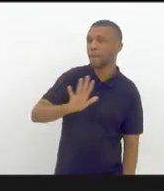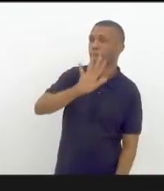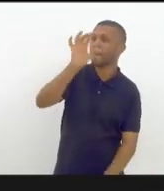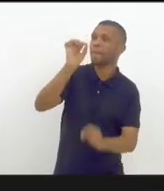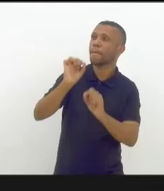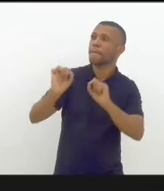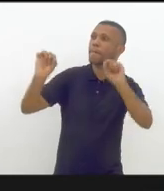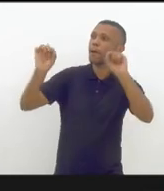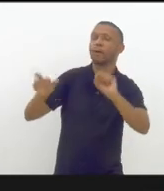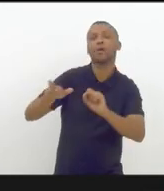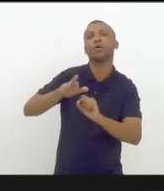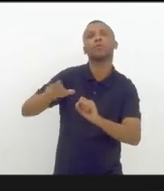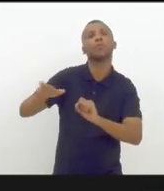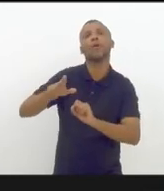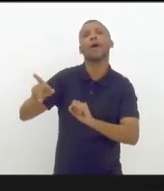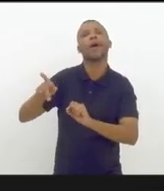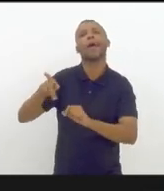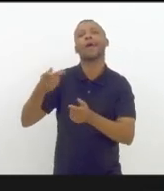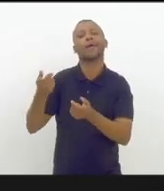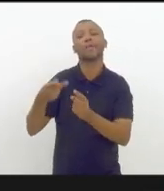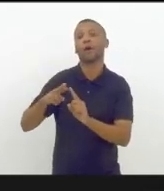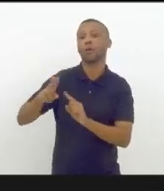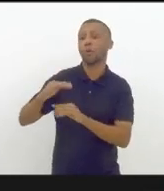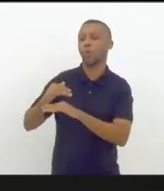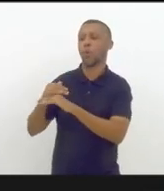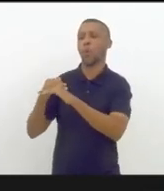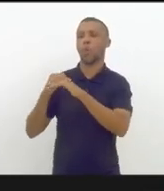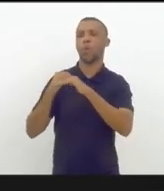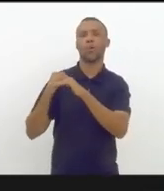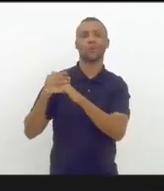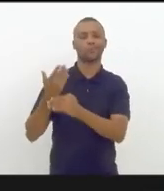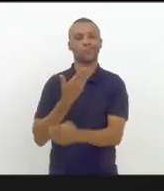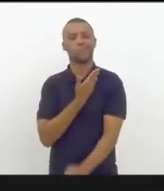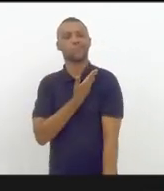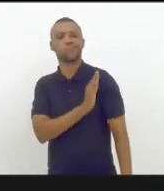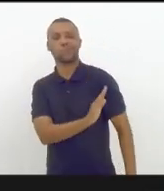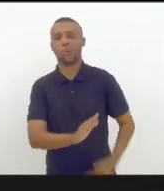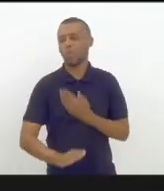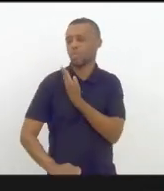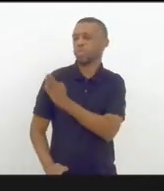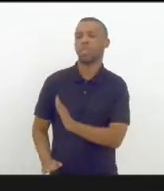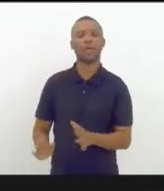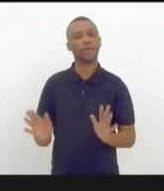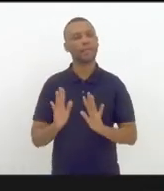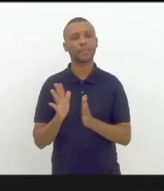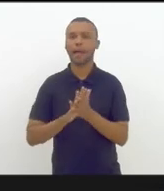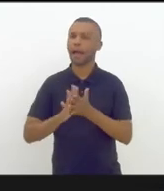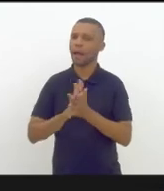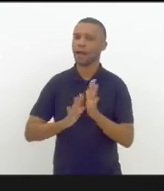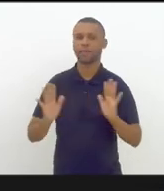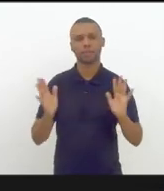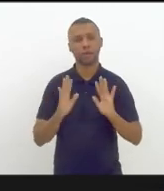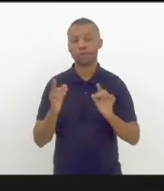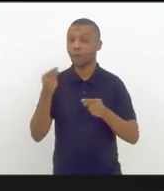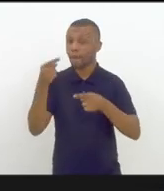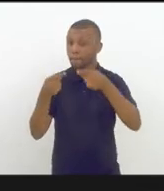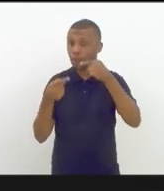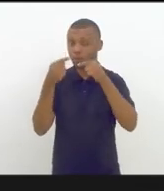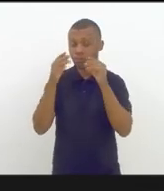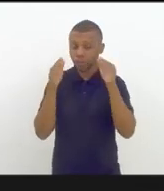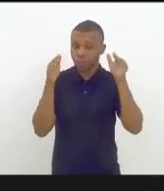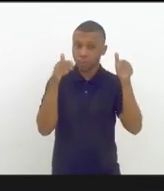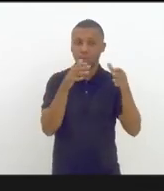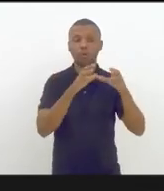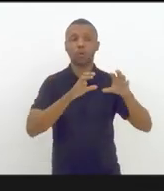é, né? Ele é um país que não tem acepção, né? De políticas para